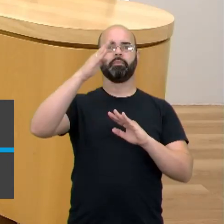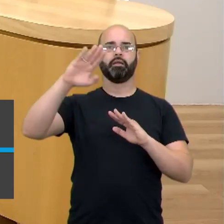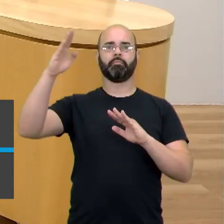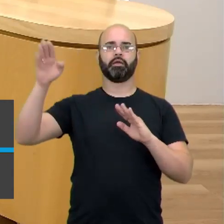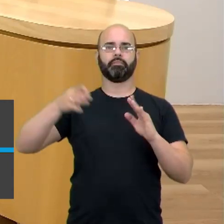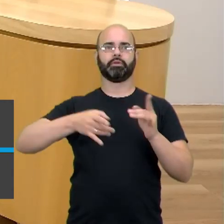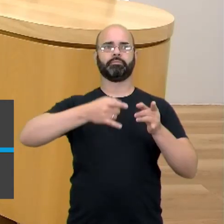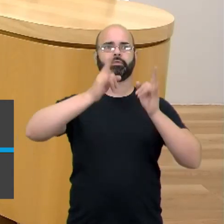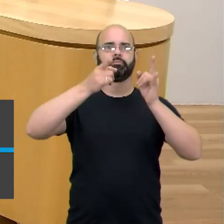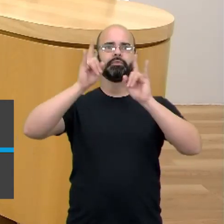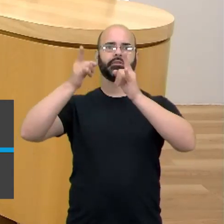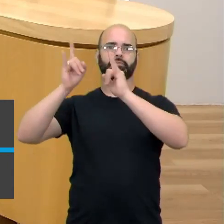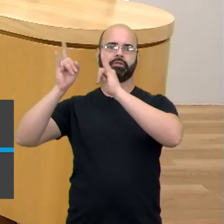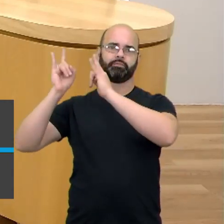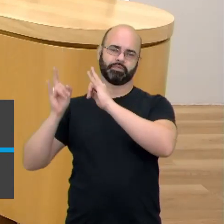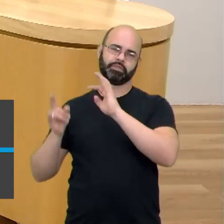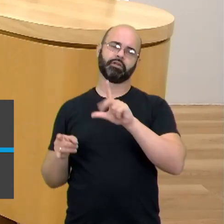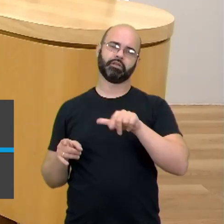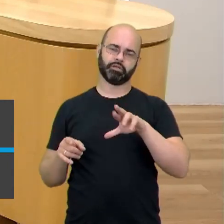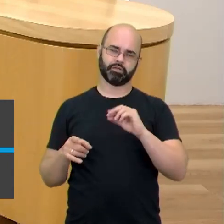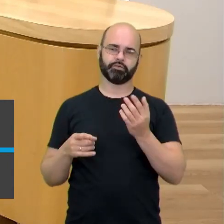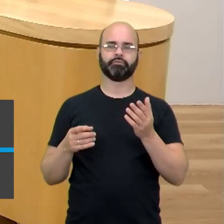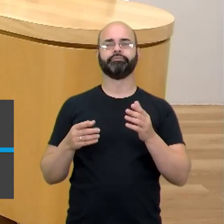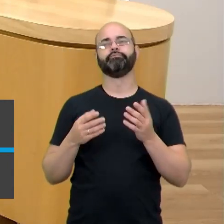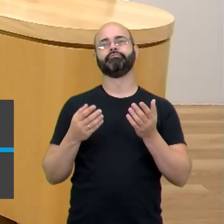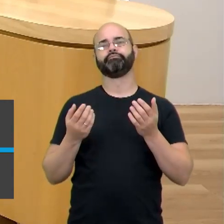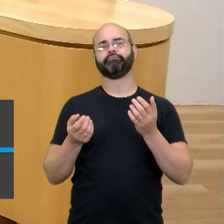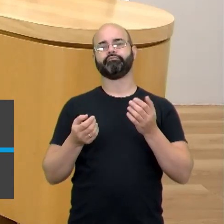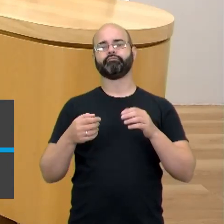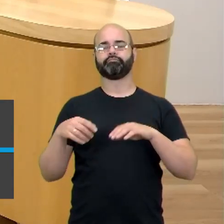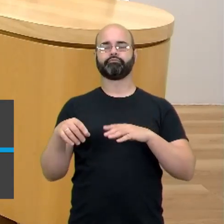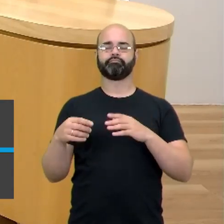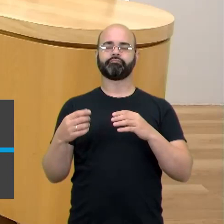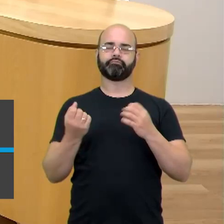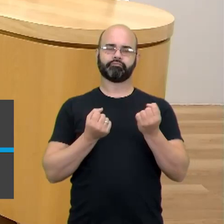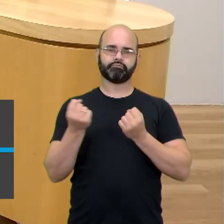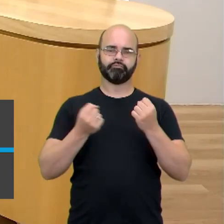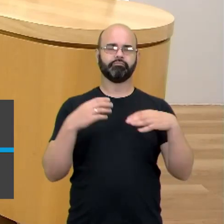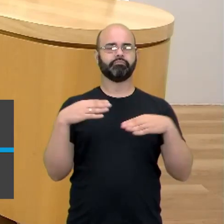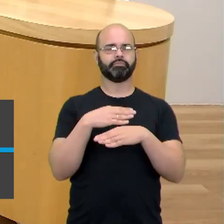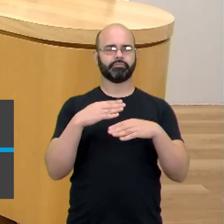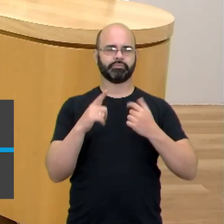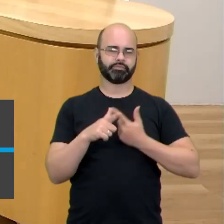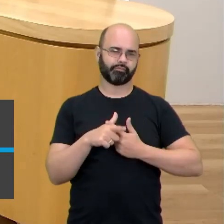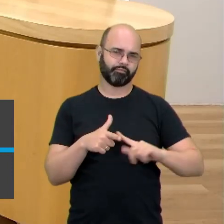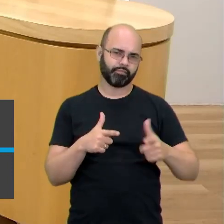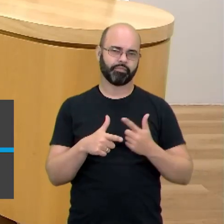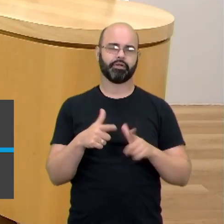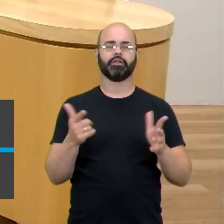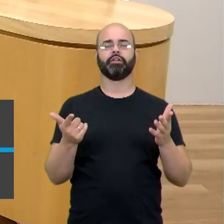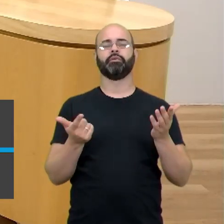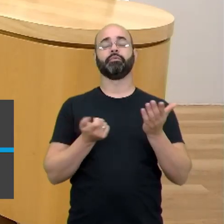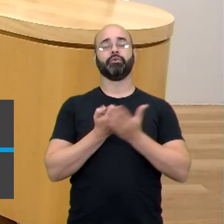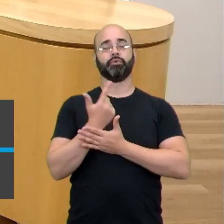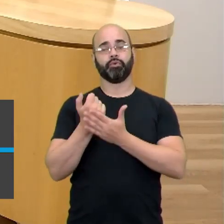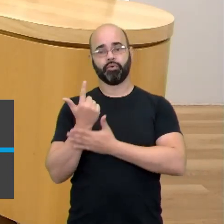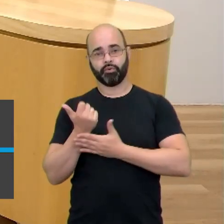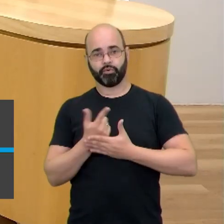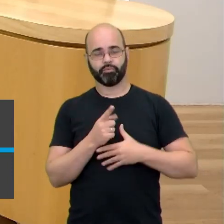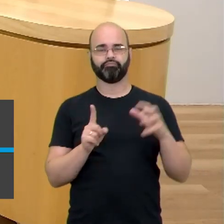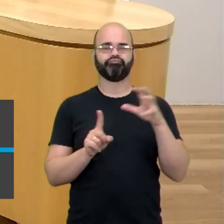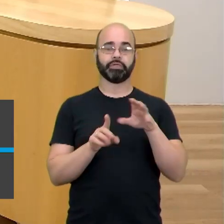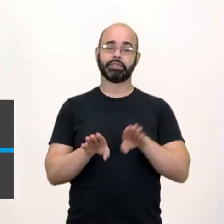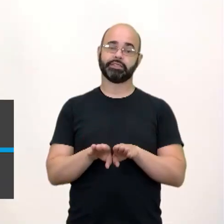isso, evidentemente, impacta no trânsito, impacta no comércio, né? E faz muitas vezes